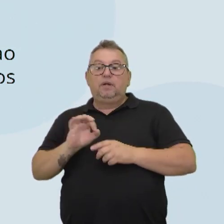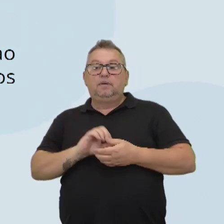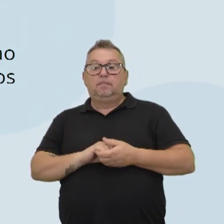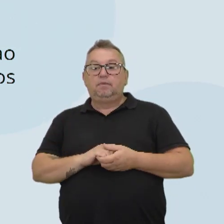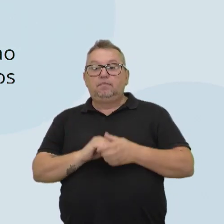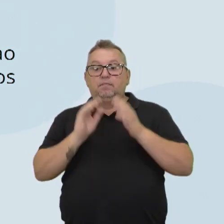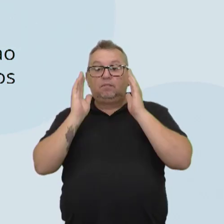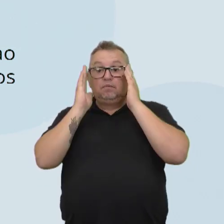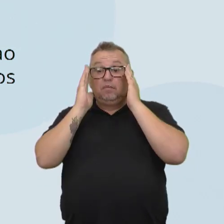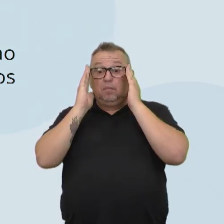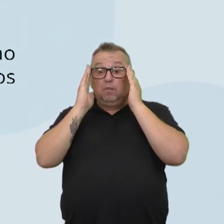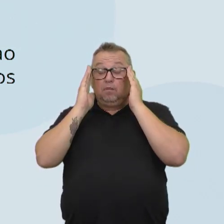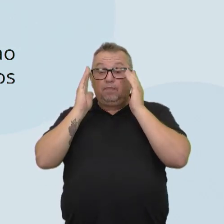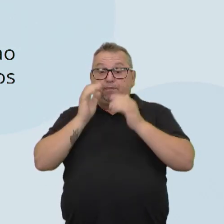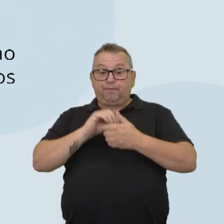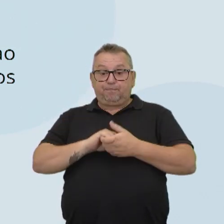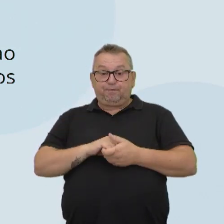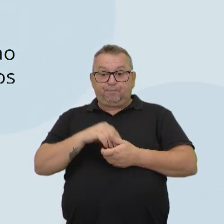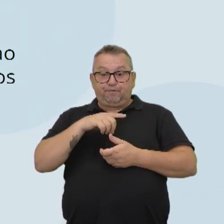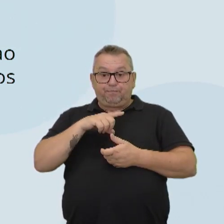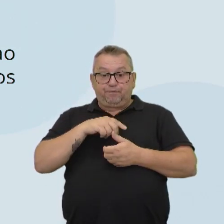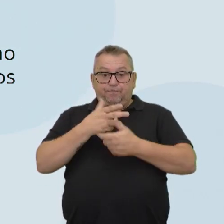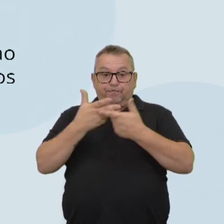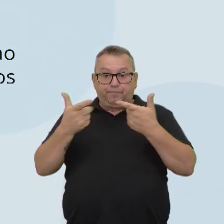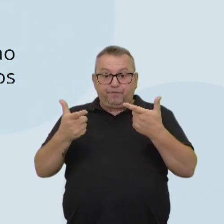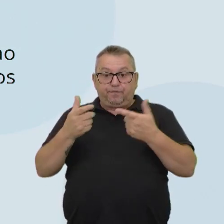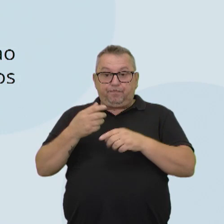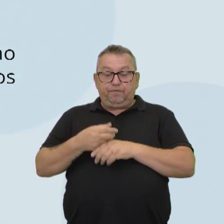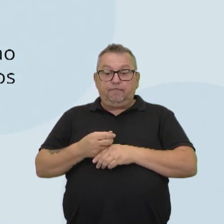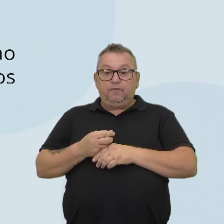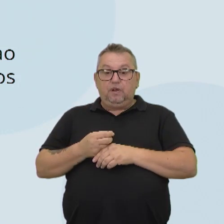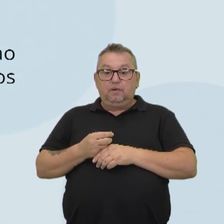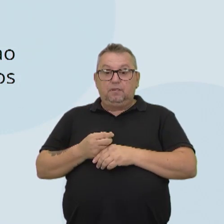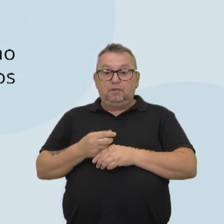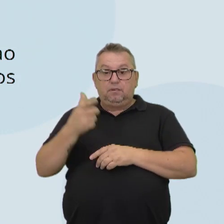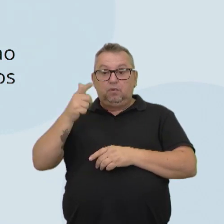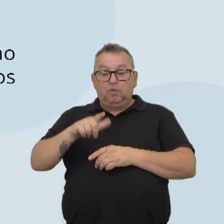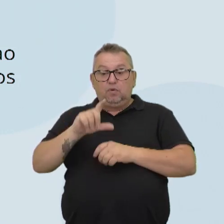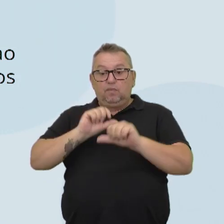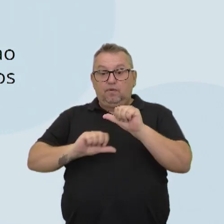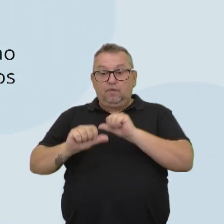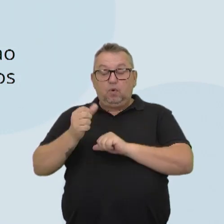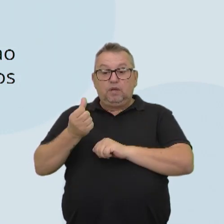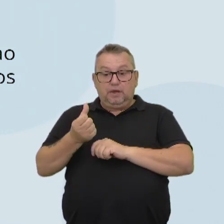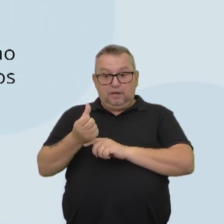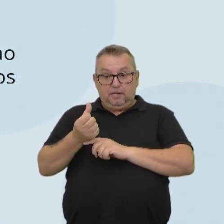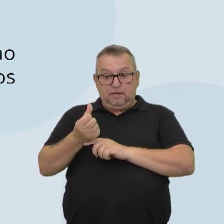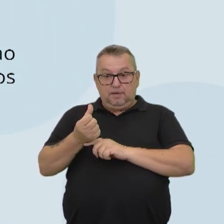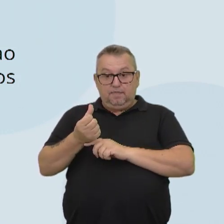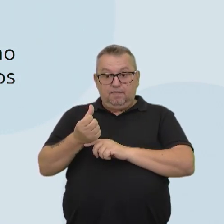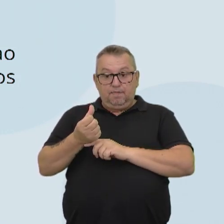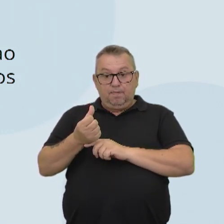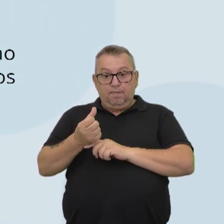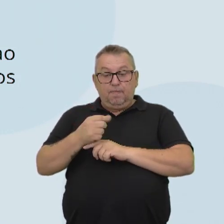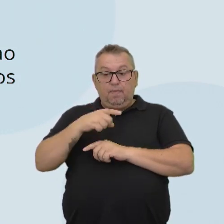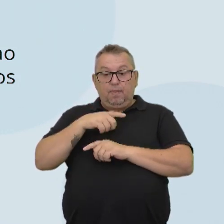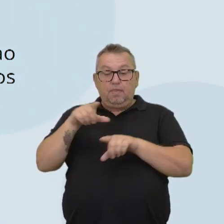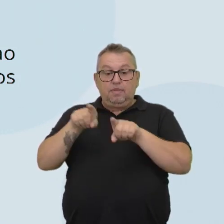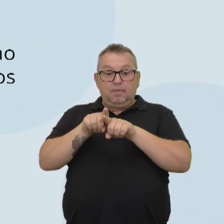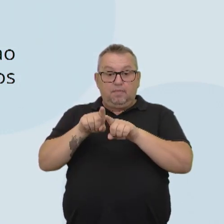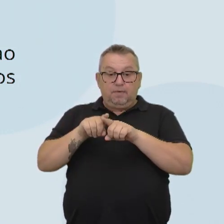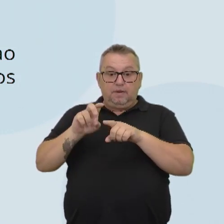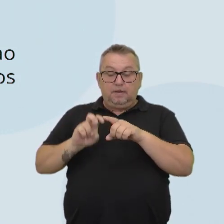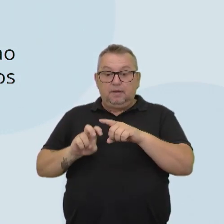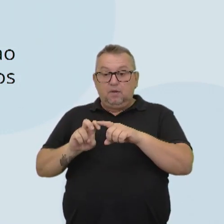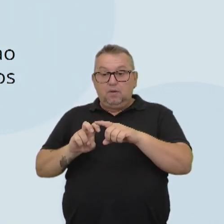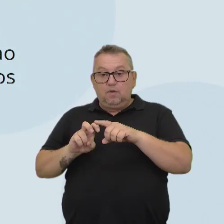Legal. Tá Muito bom. Então, eu tinha alguma coisa que era 3, né? Em outro momento, ela virou 6. Sim. E aí, eu tenho uma outra grandeza que era 5,